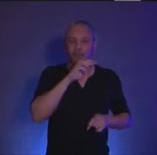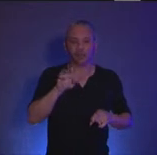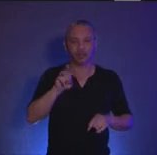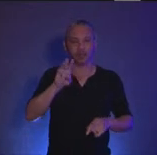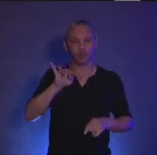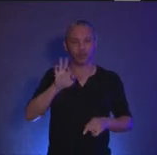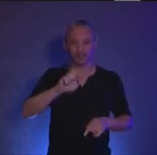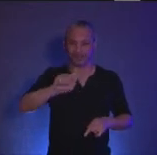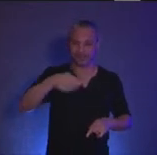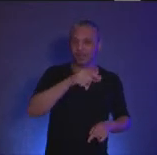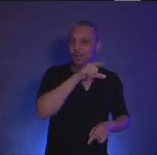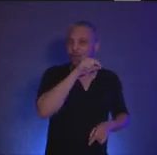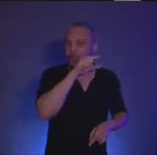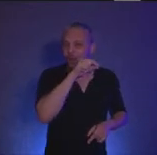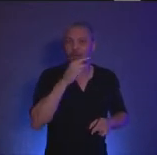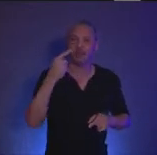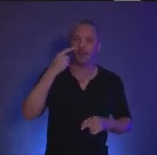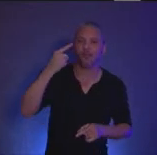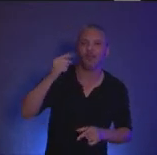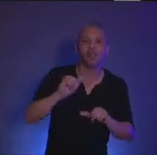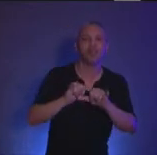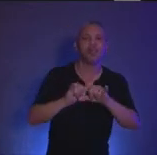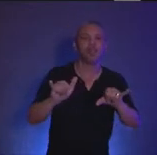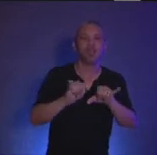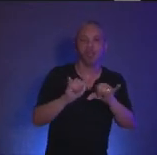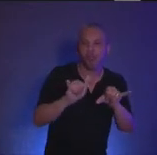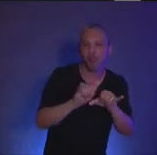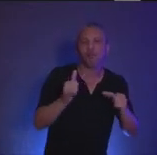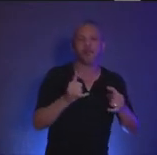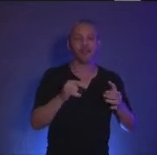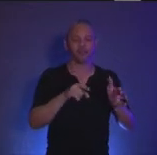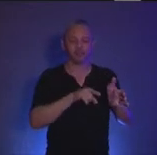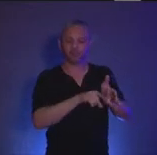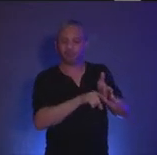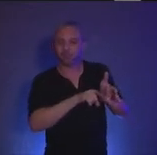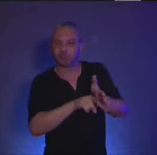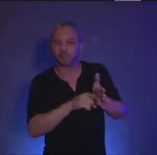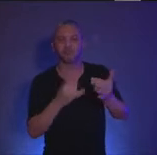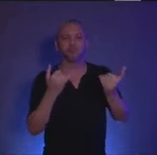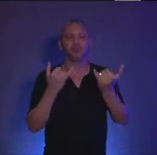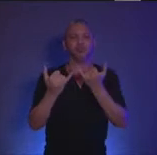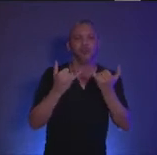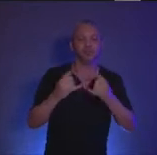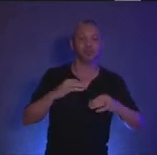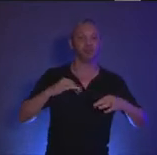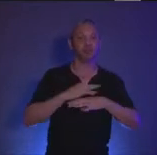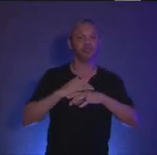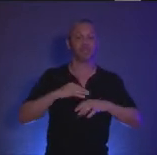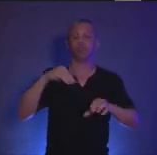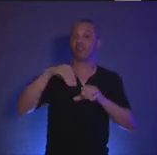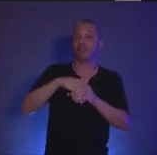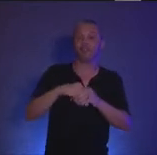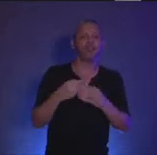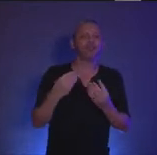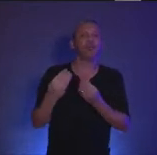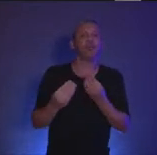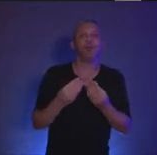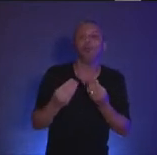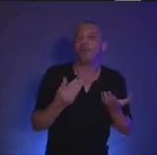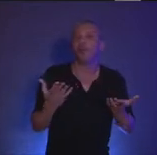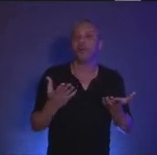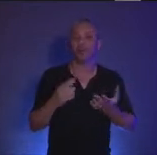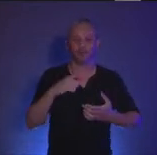as reportagens, as pessoas entrando, olhando os dados das suas cidades e comentando. Isso é muito legal também, quando a sociedade civil tem